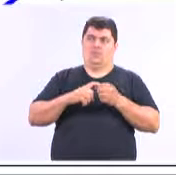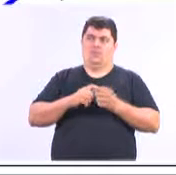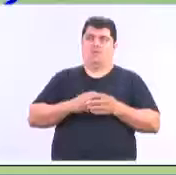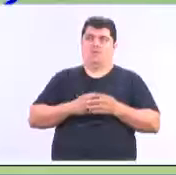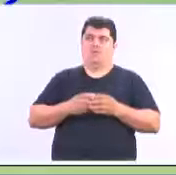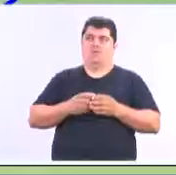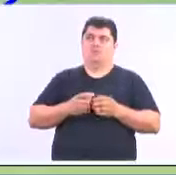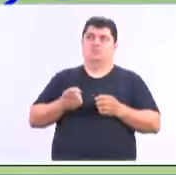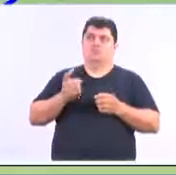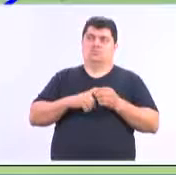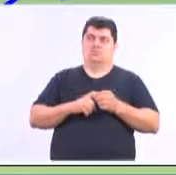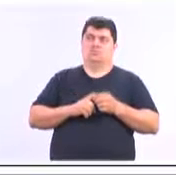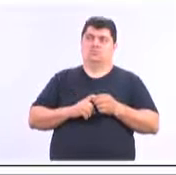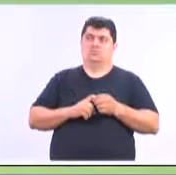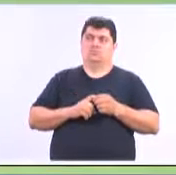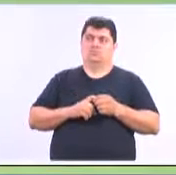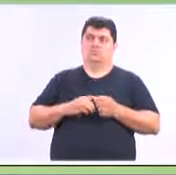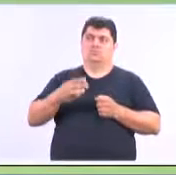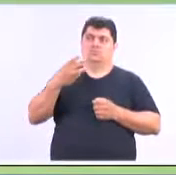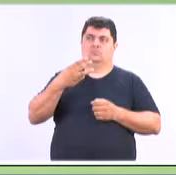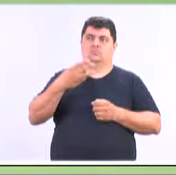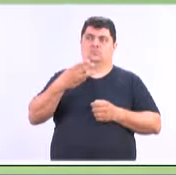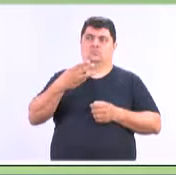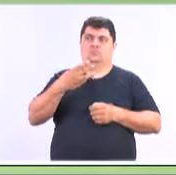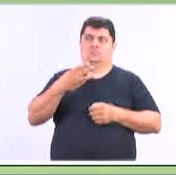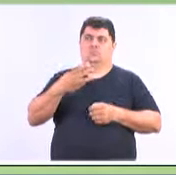pouquinho, que é a questão número